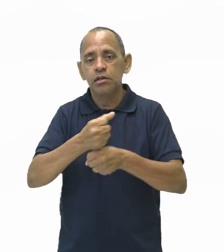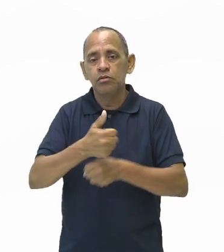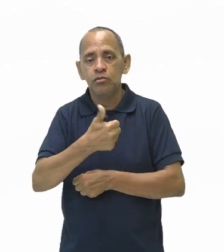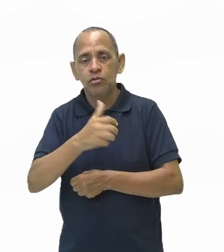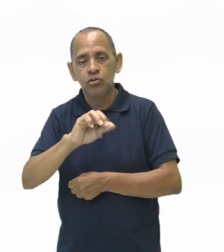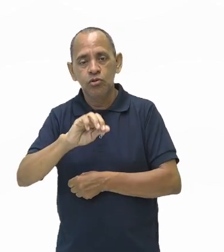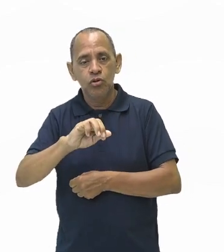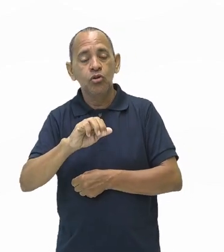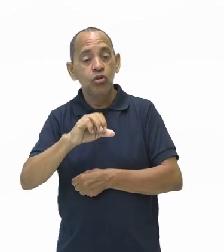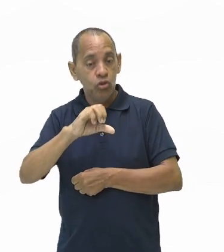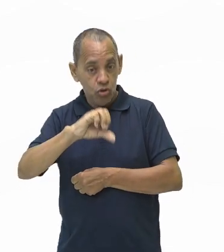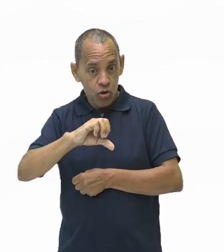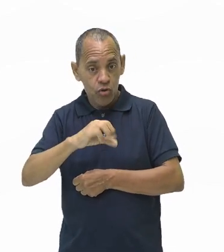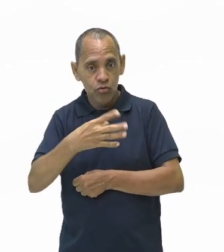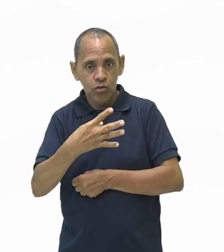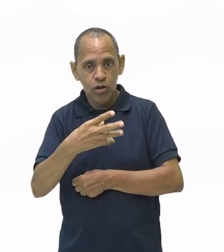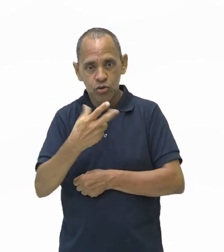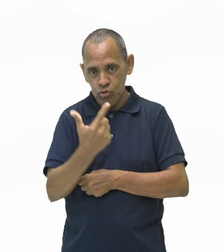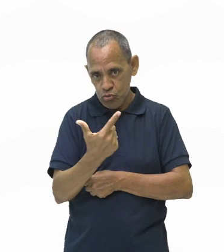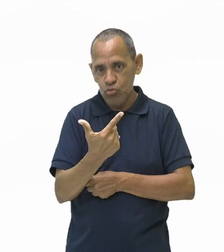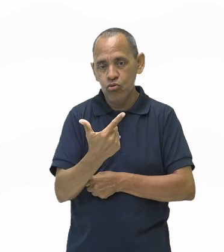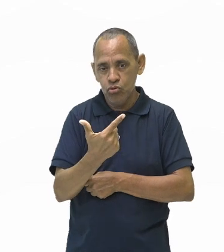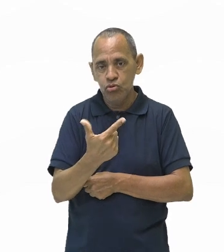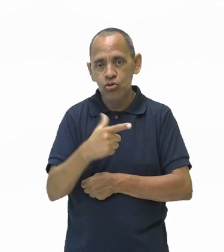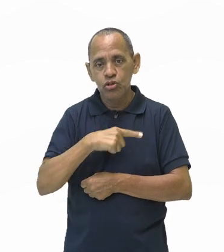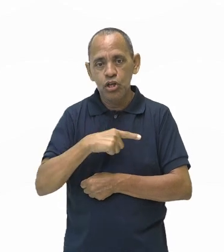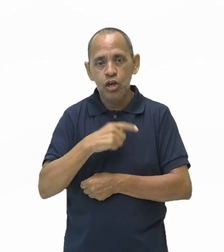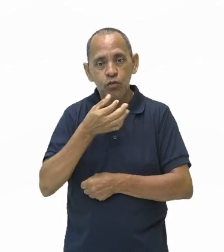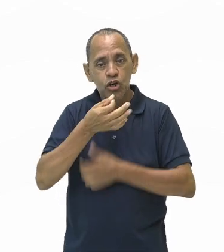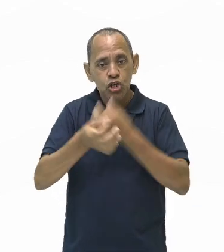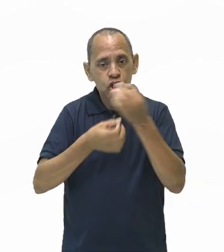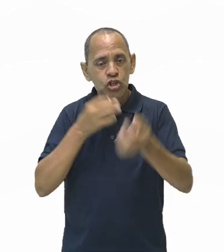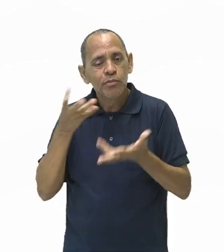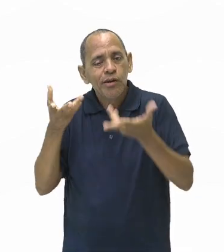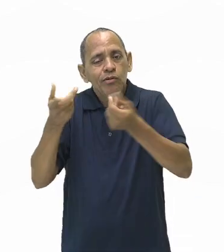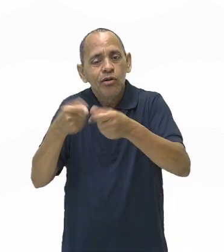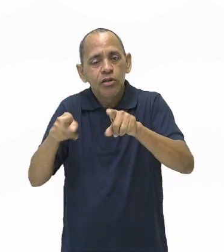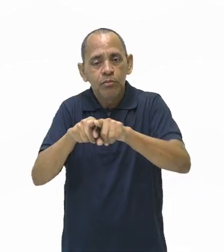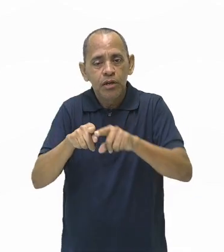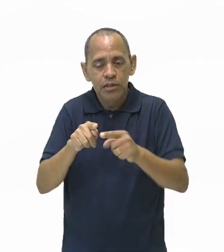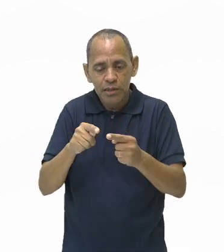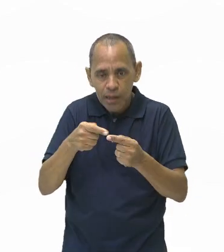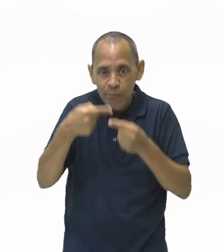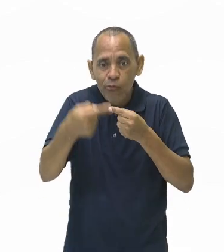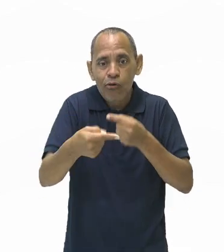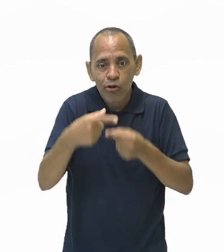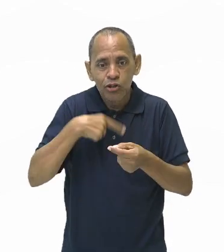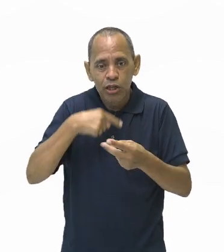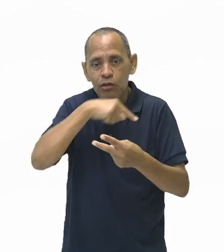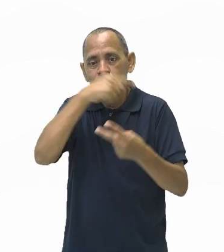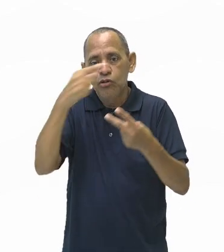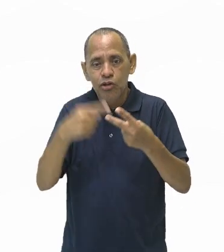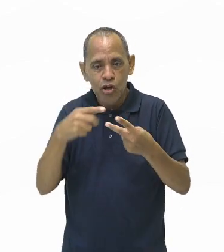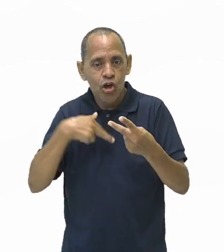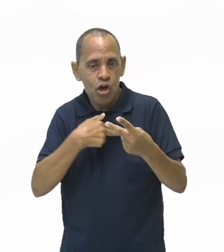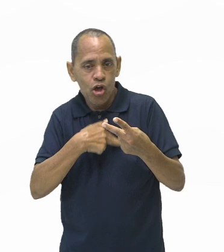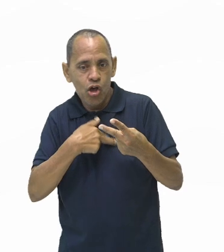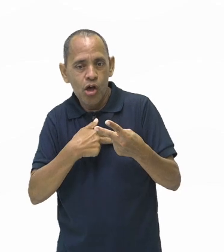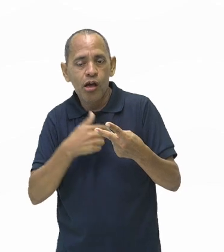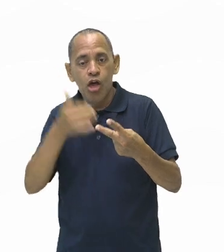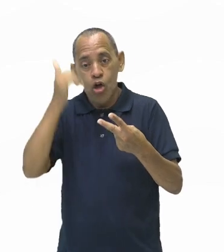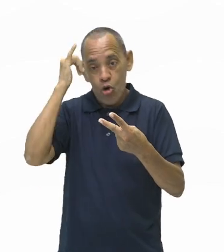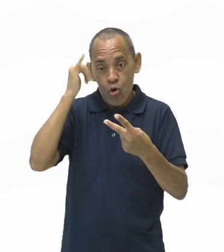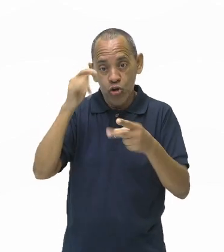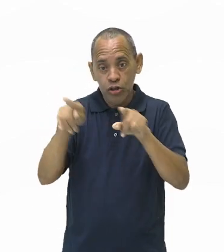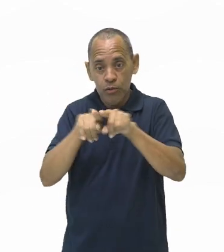críticas maravilhosas, tá? Depois a gente apresenta para vocês O Laço de Famílias, que é um livro de contos,